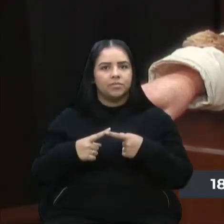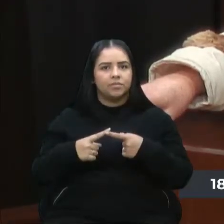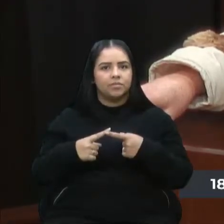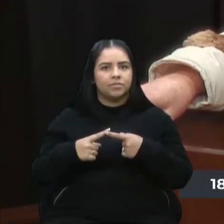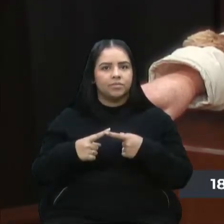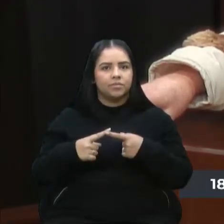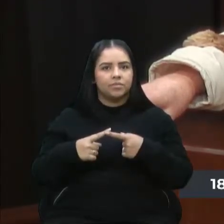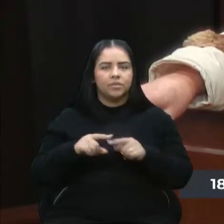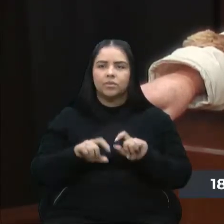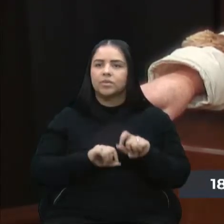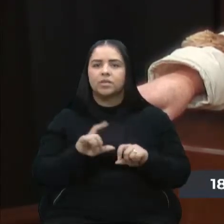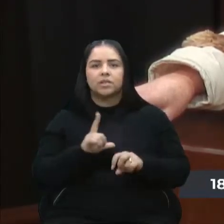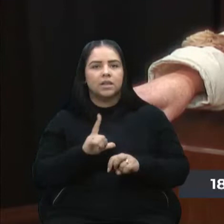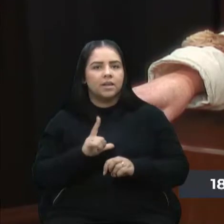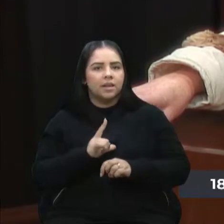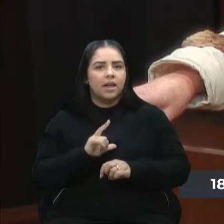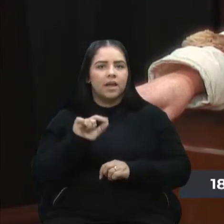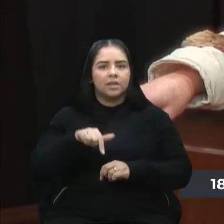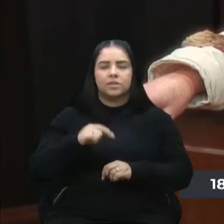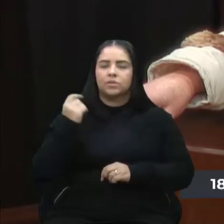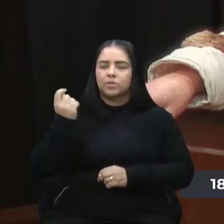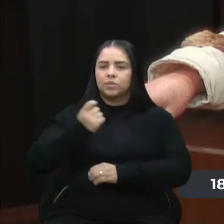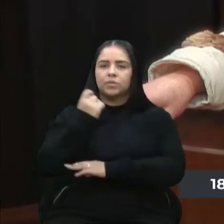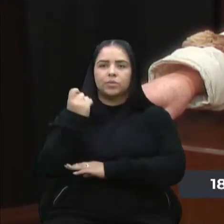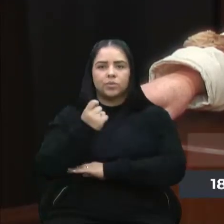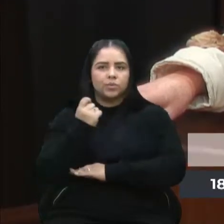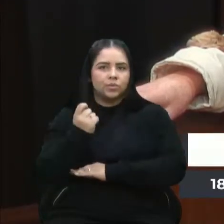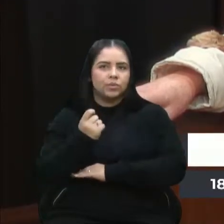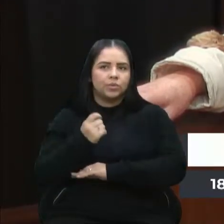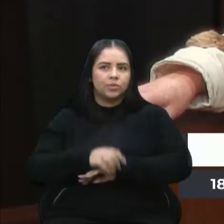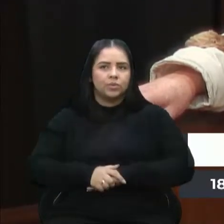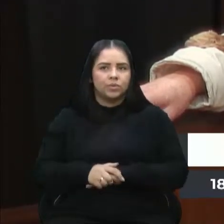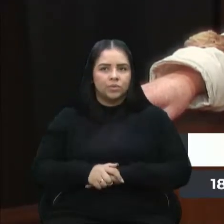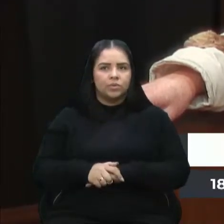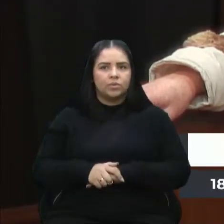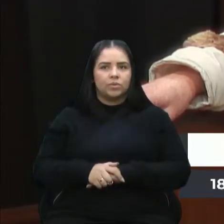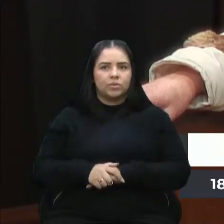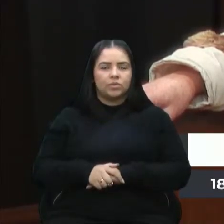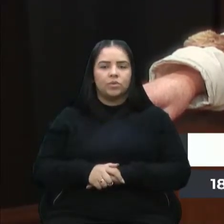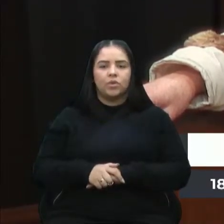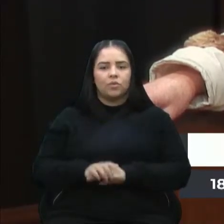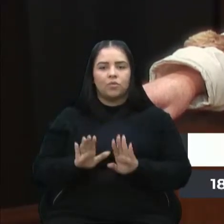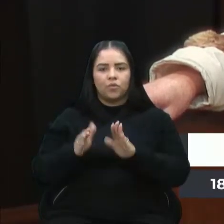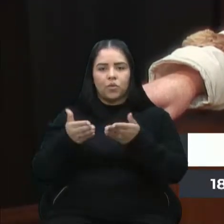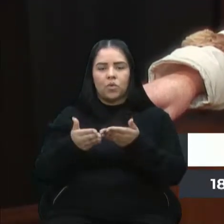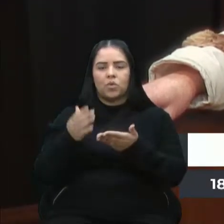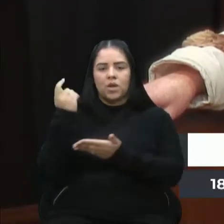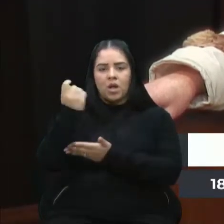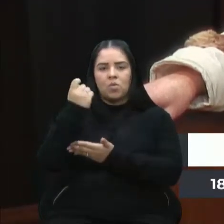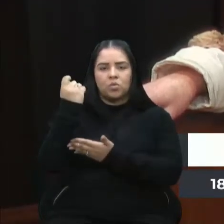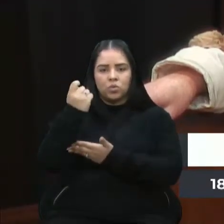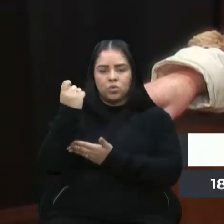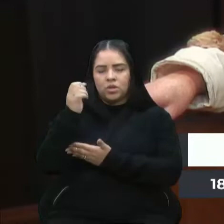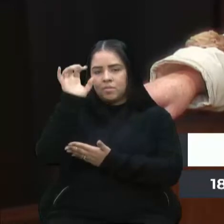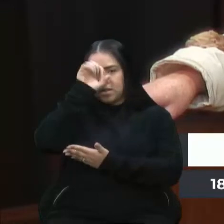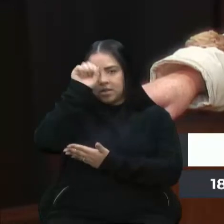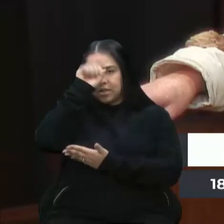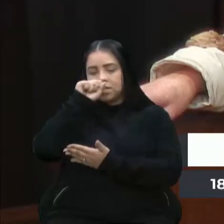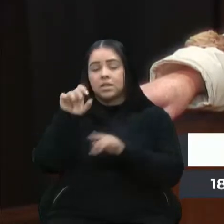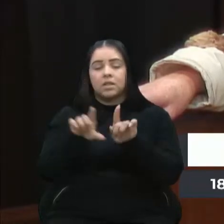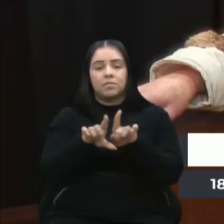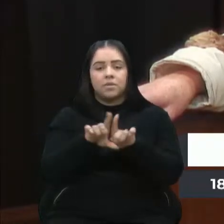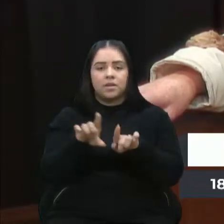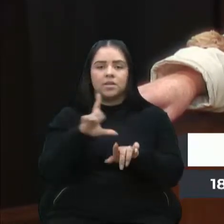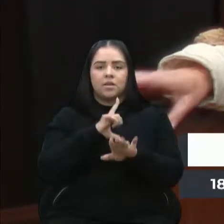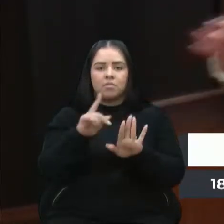os órgãos, nós temos aqui no Rio Grande do Sul o Fórum Gaúcho de Aprendizagem, mas tem o Fórum Gaúcho da região